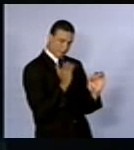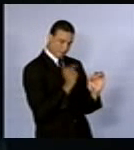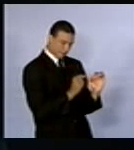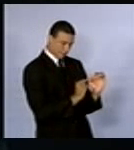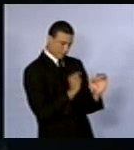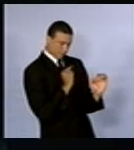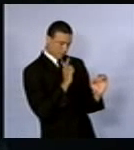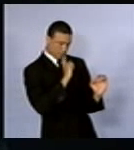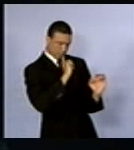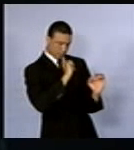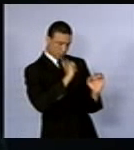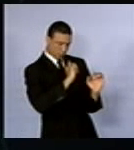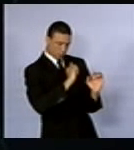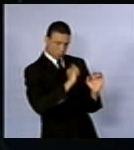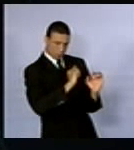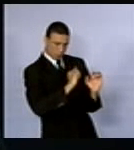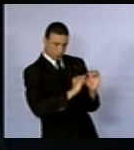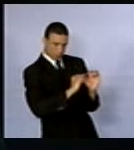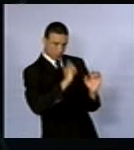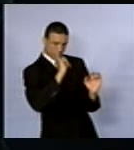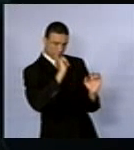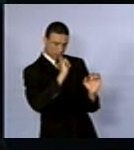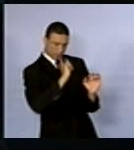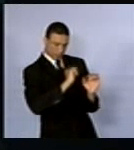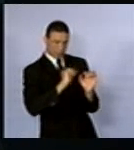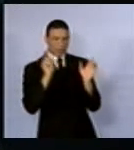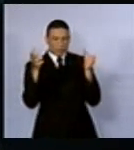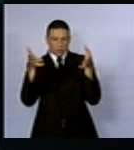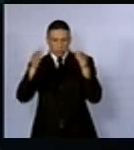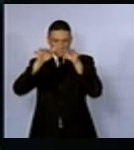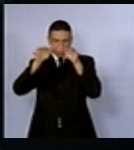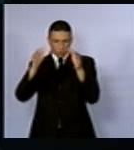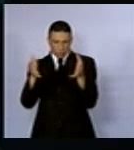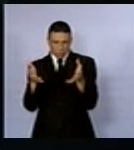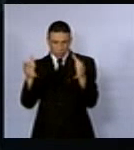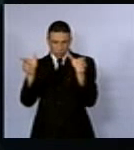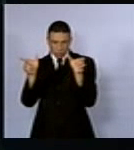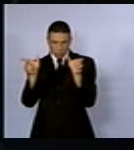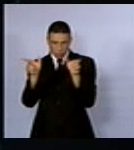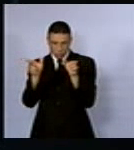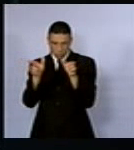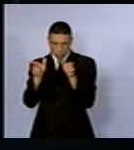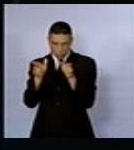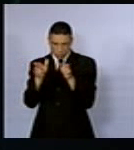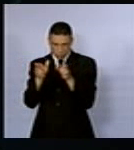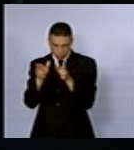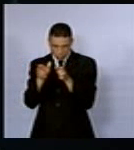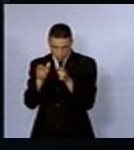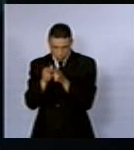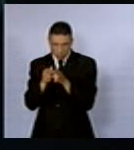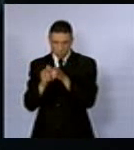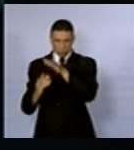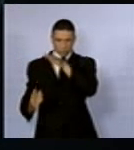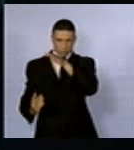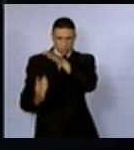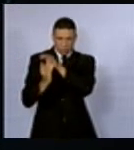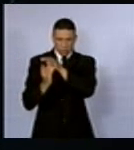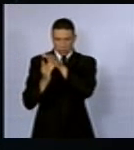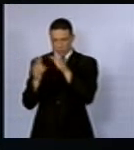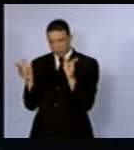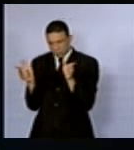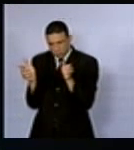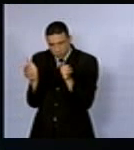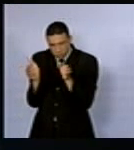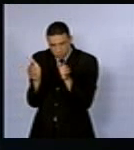de intensidade. Ele vai diminuindo, ele tem sua intensidade máxima no limite do condutor, e